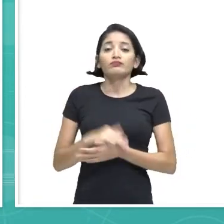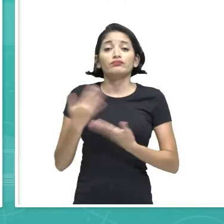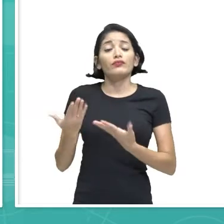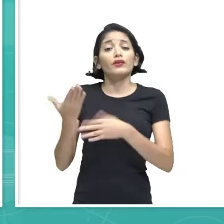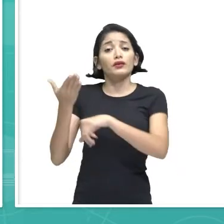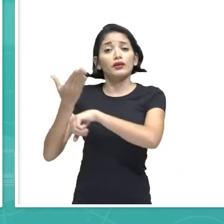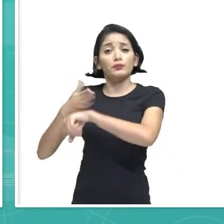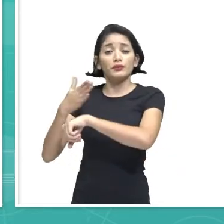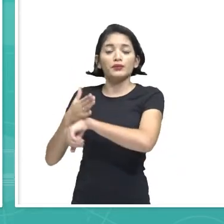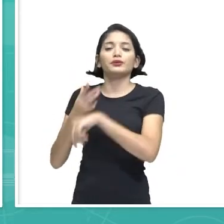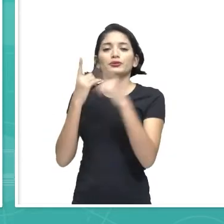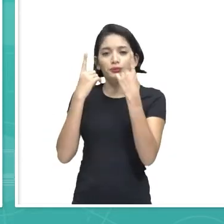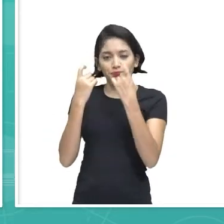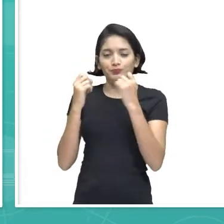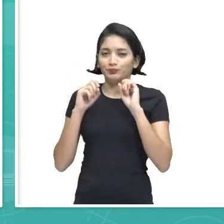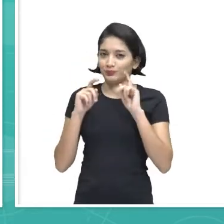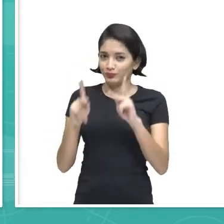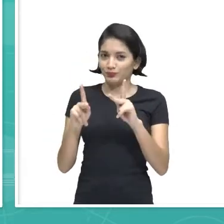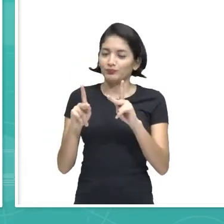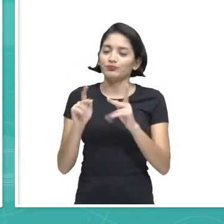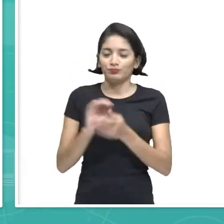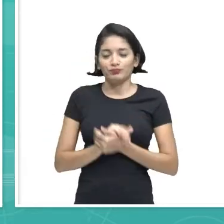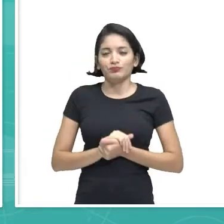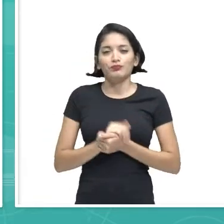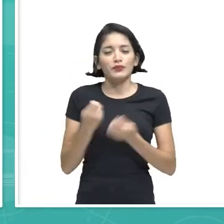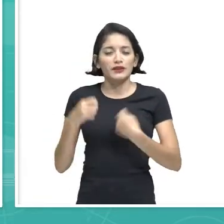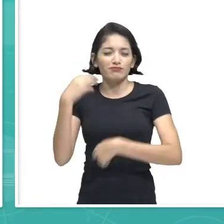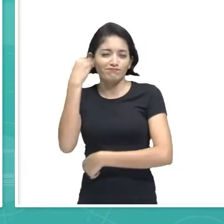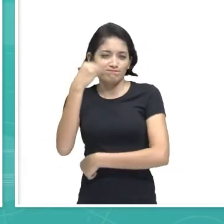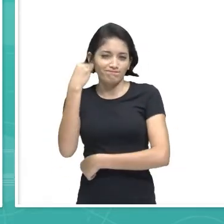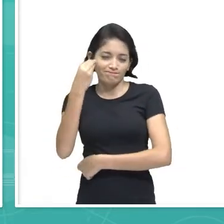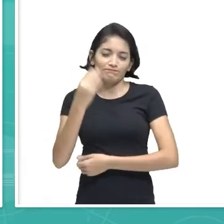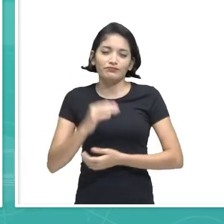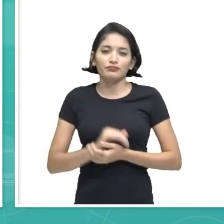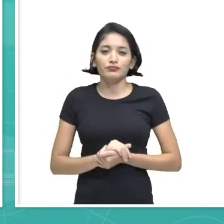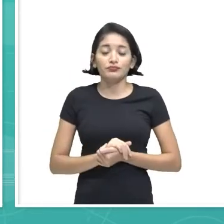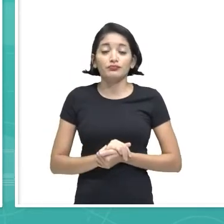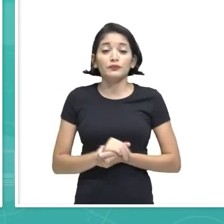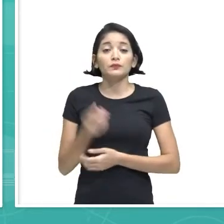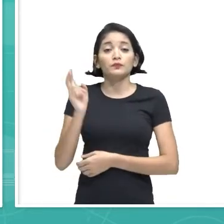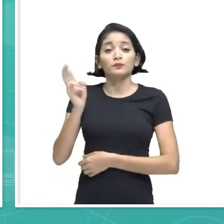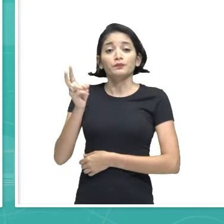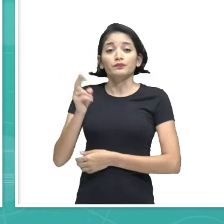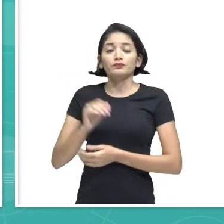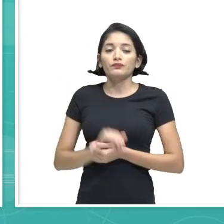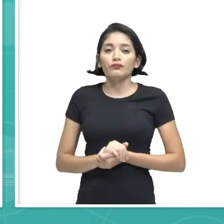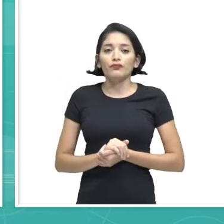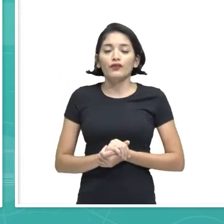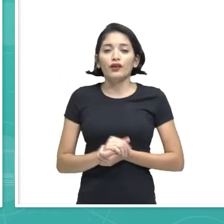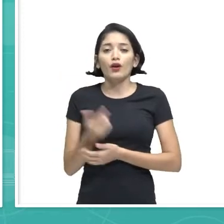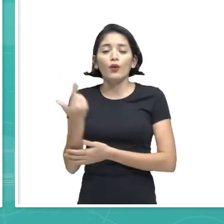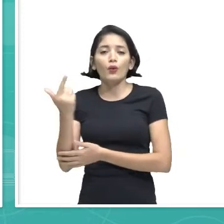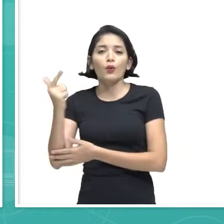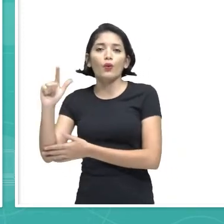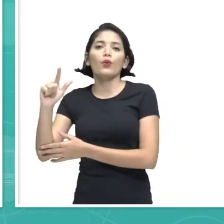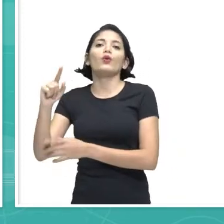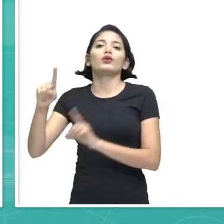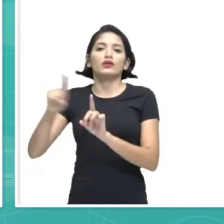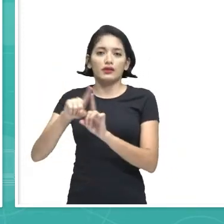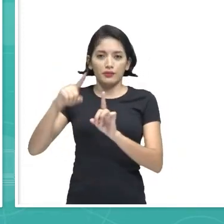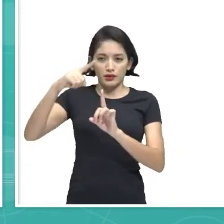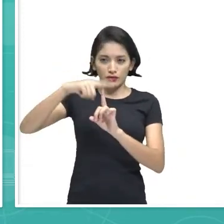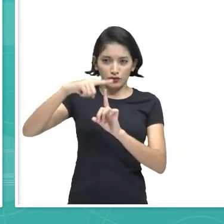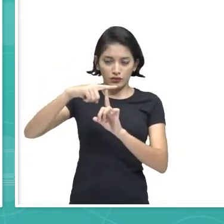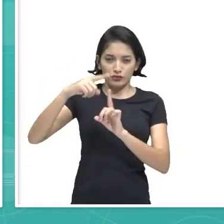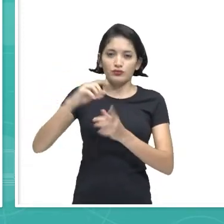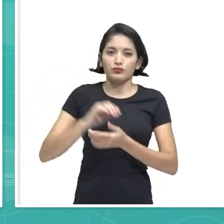atividade bem interessante também, vale a pena experimentar. Prosseguindo, nós temos outro tipo de ginástica